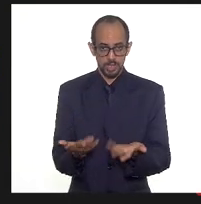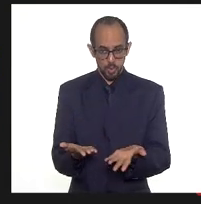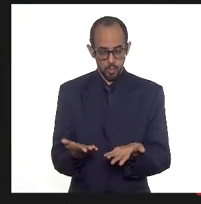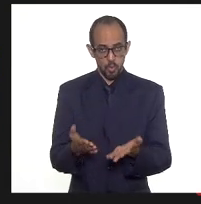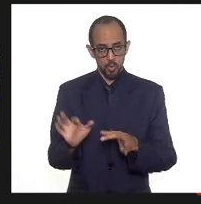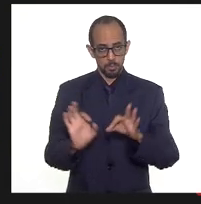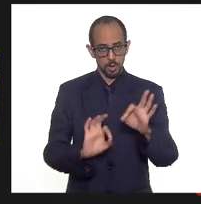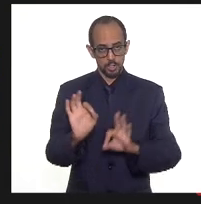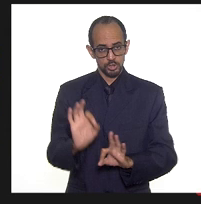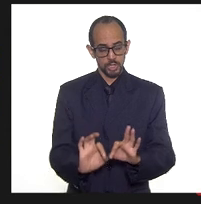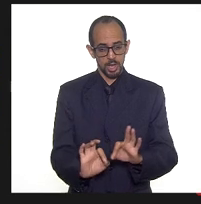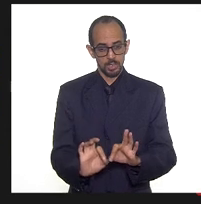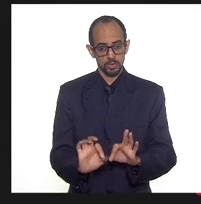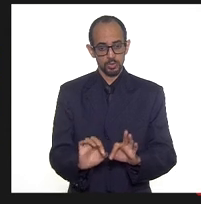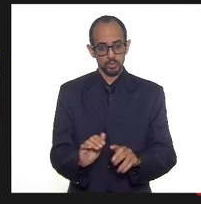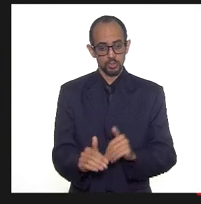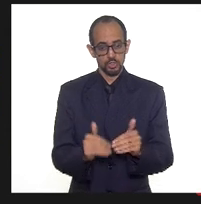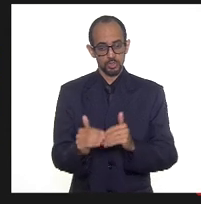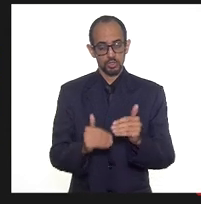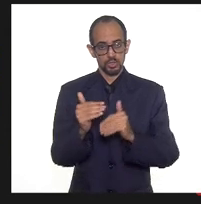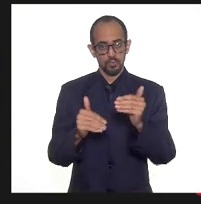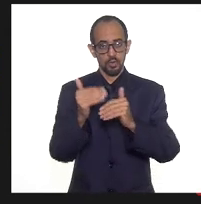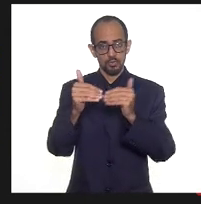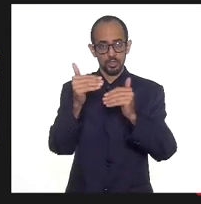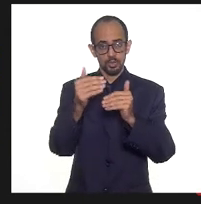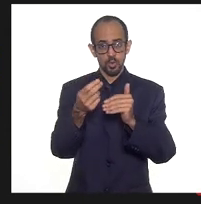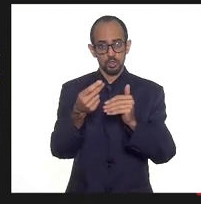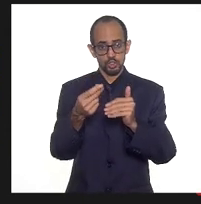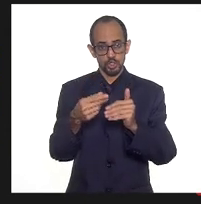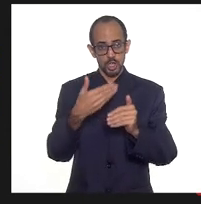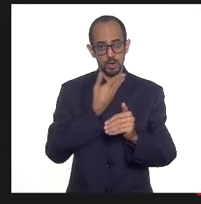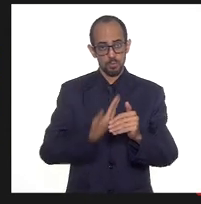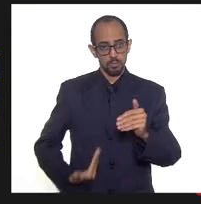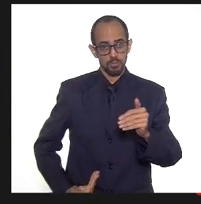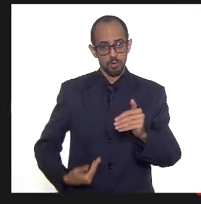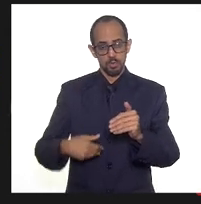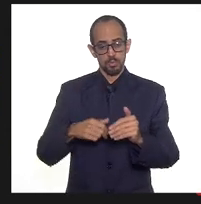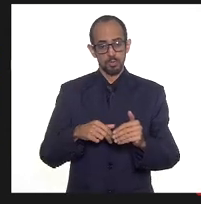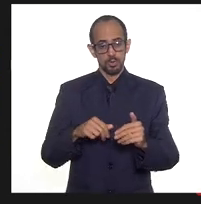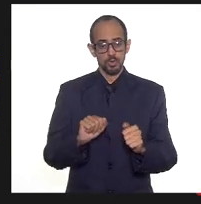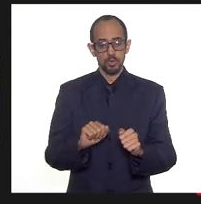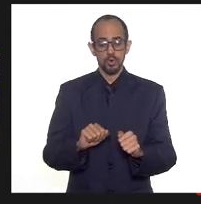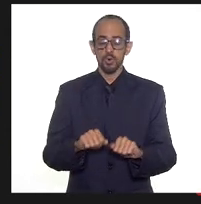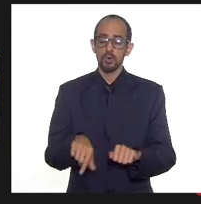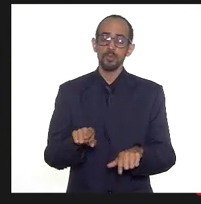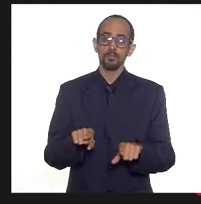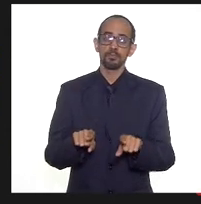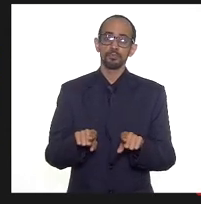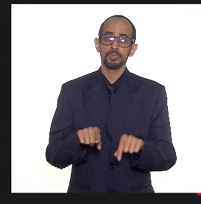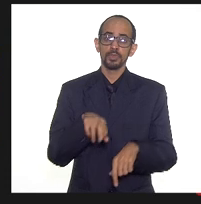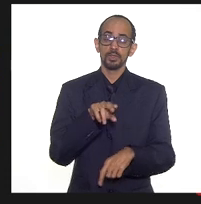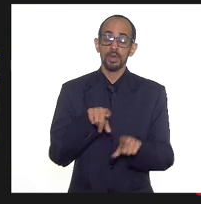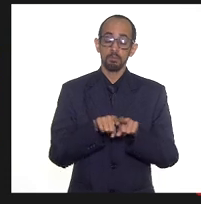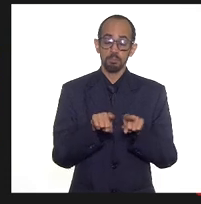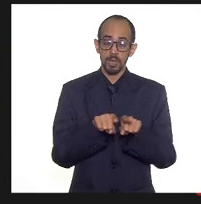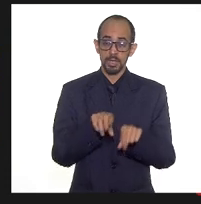projeto desenvolvido com dinheiro público da UENF, através da PROEX, e da UF,